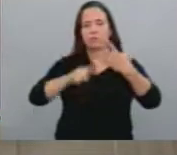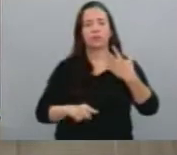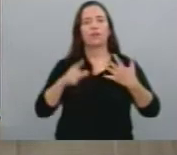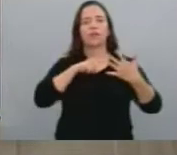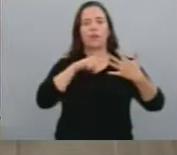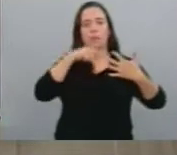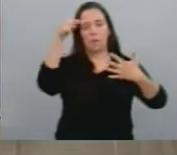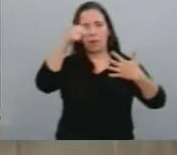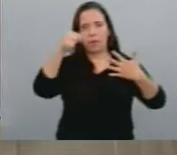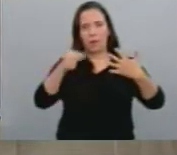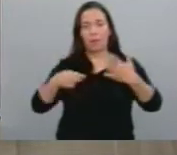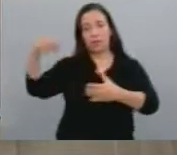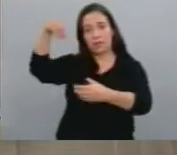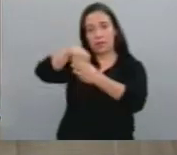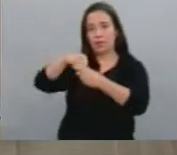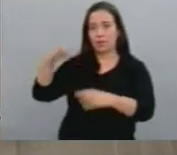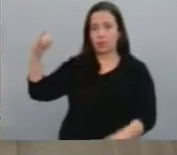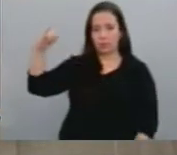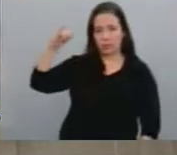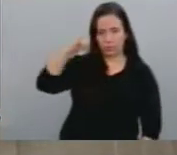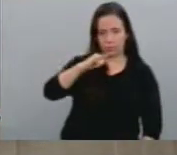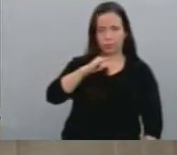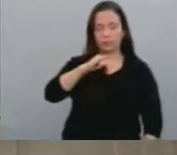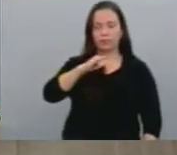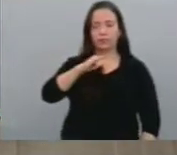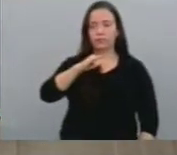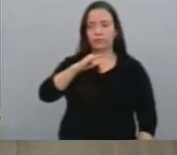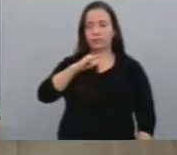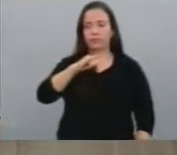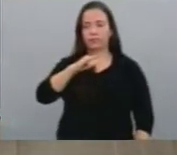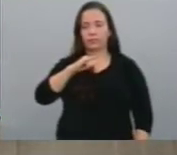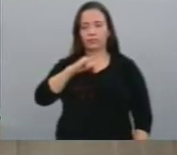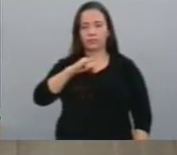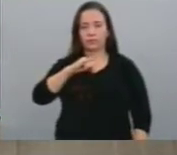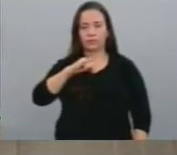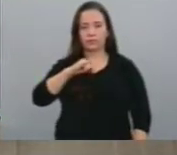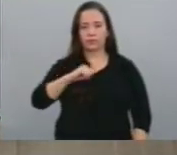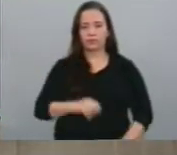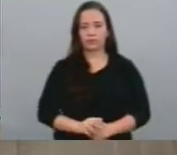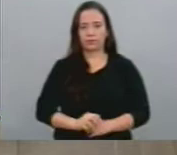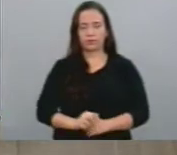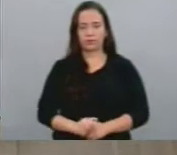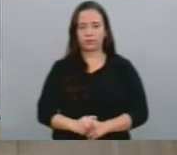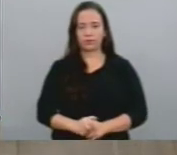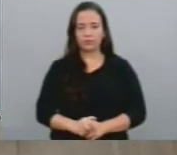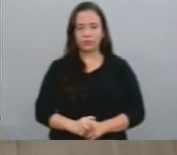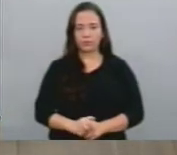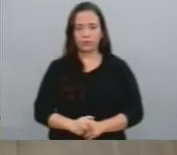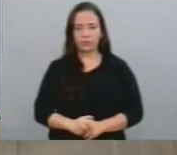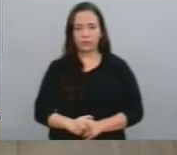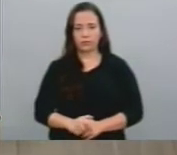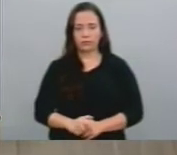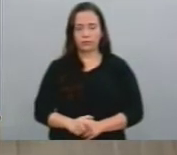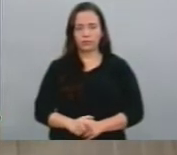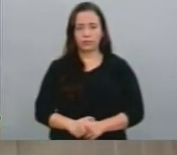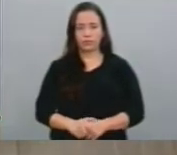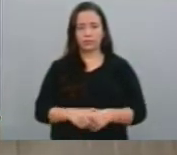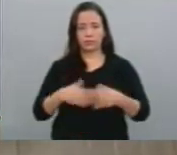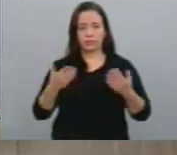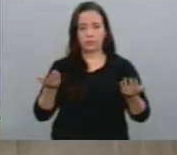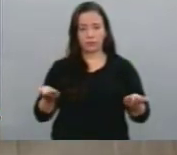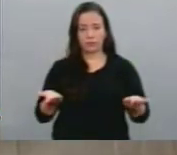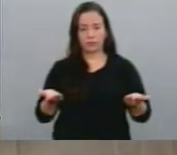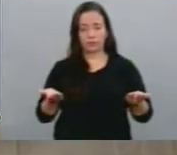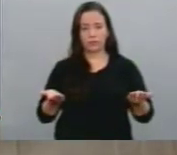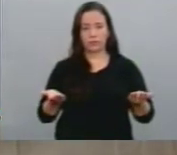dos voos vinculados a esse centro de conexões. Tudo